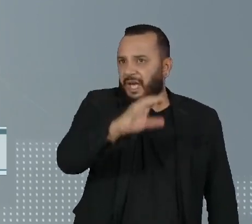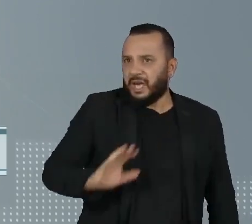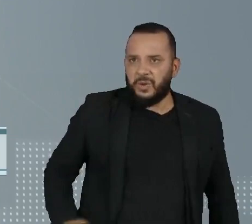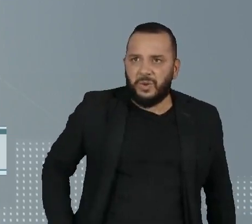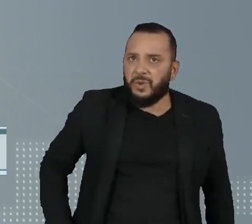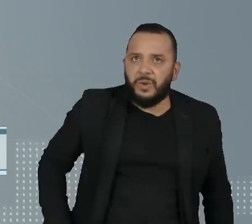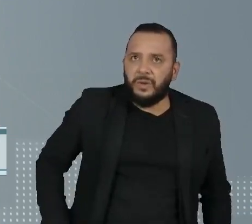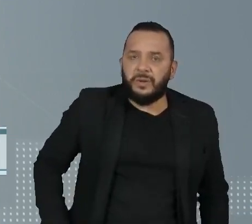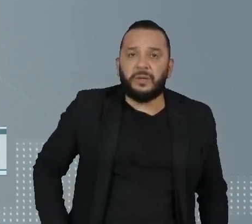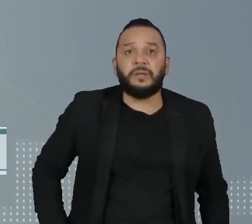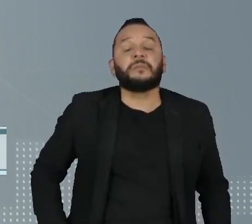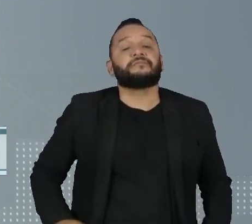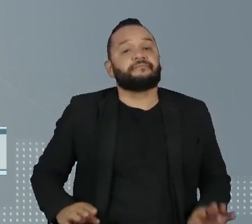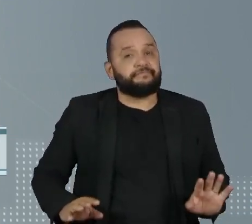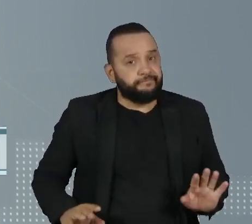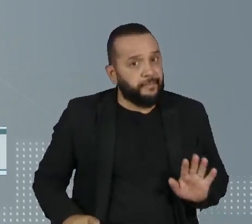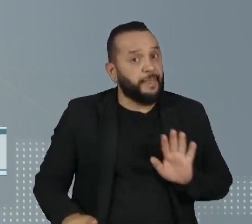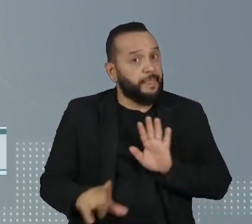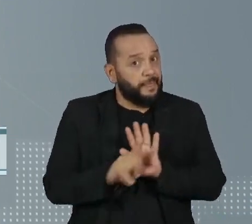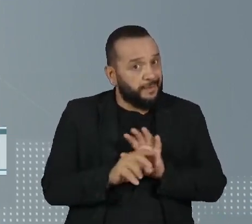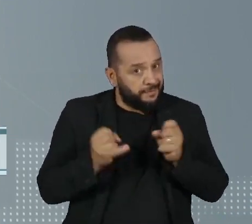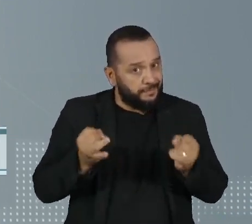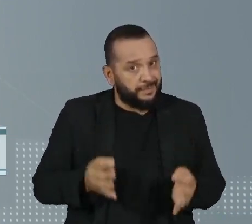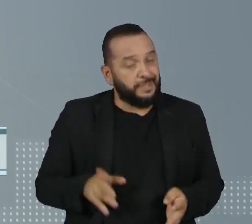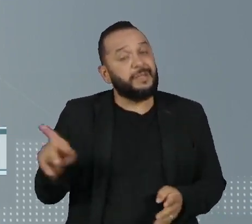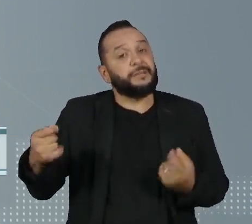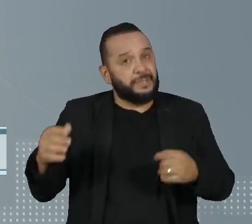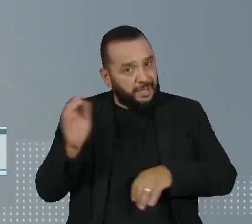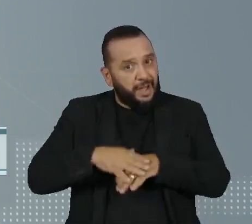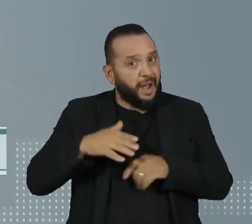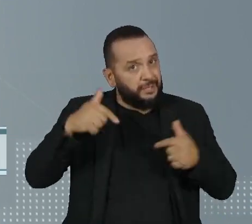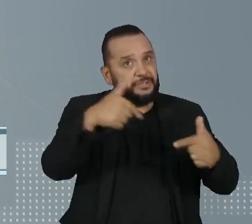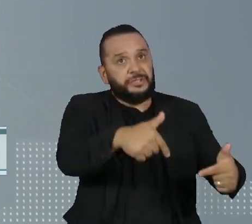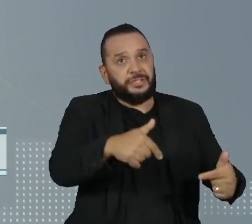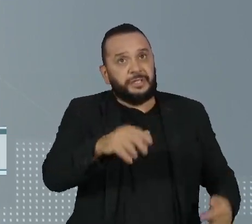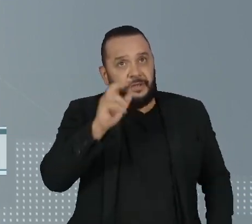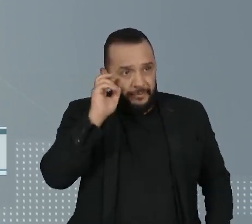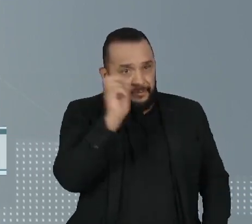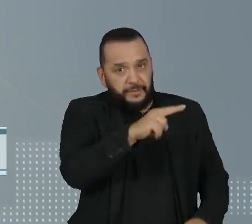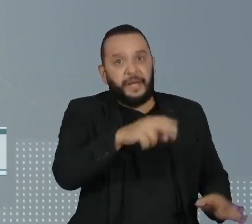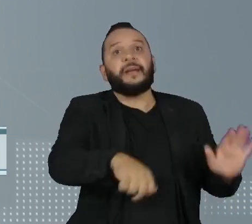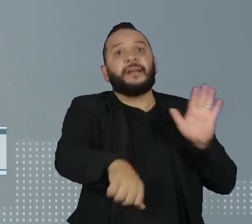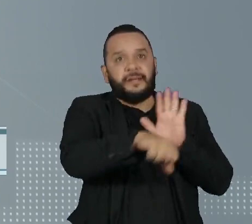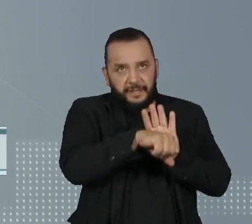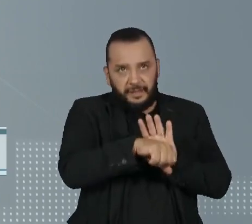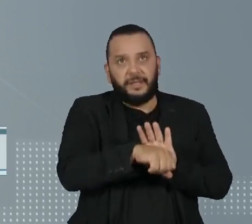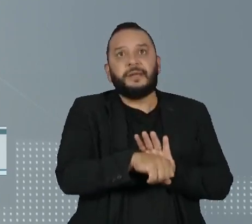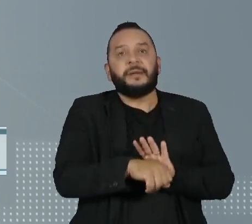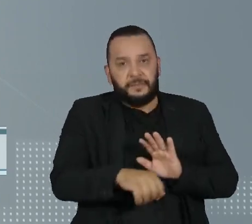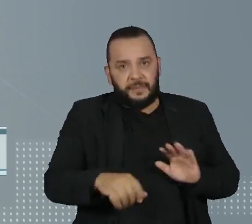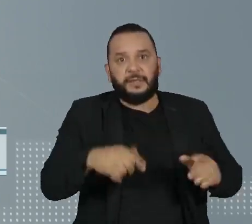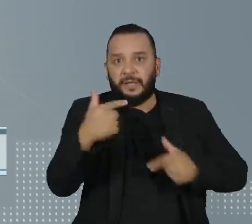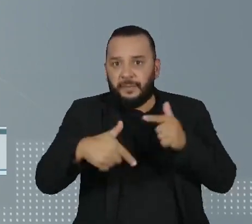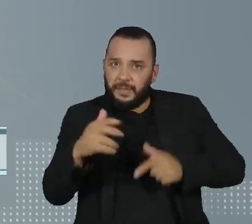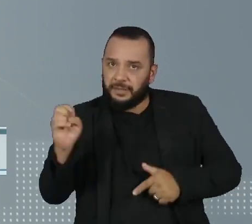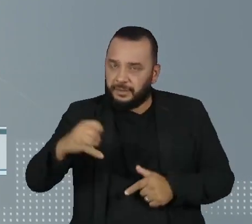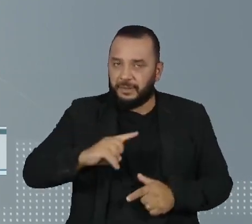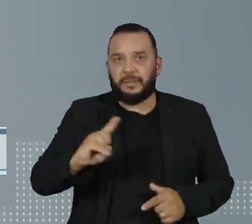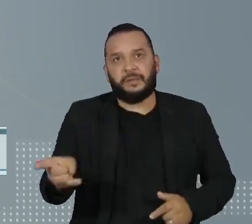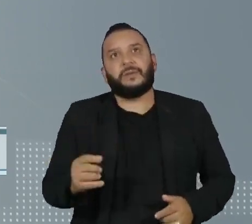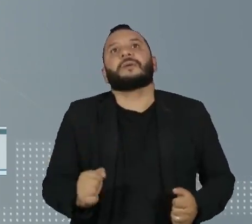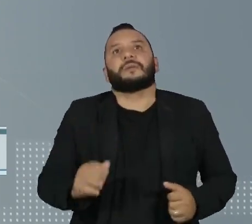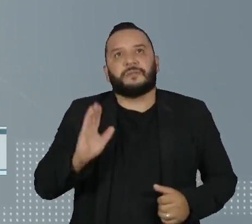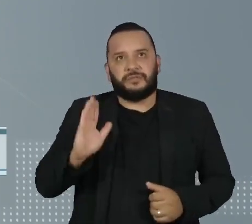A lei determina que o agente de segurança pública deve agir prontamente sempre que presenciar um crime, estando ou não em serviço. A ouvidoria